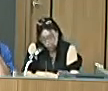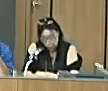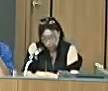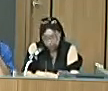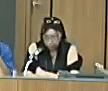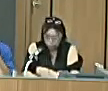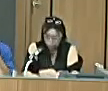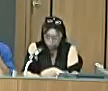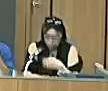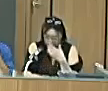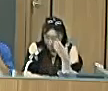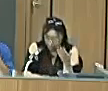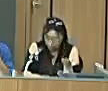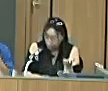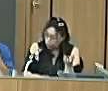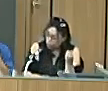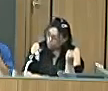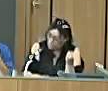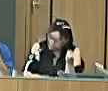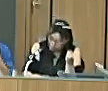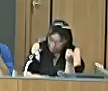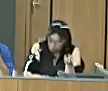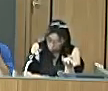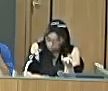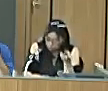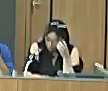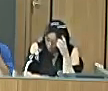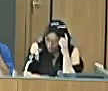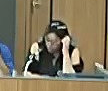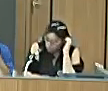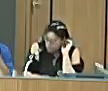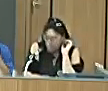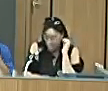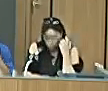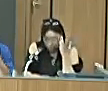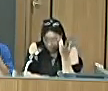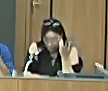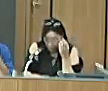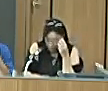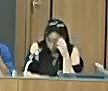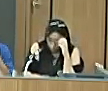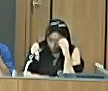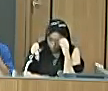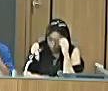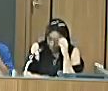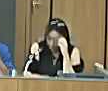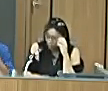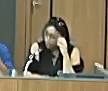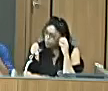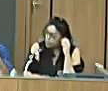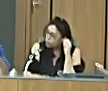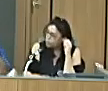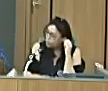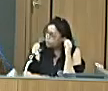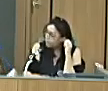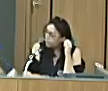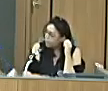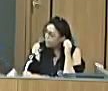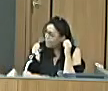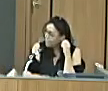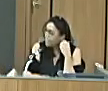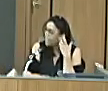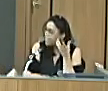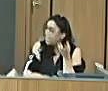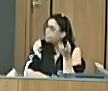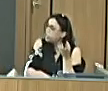vão desde o público atendido por passando pelos locais insalubres de trabalho a localização dos postos serviços ea condição da